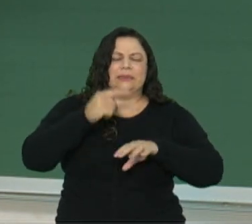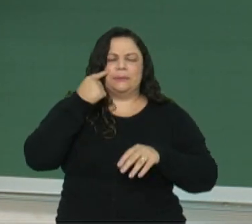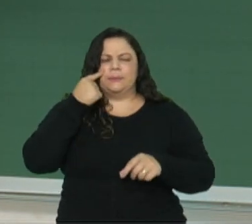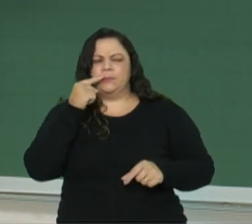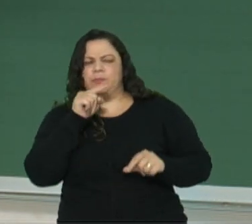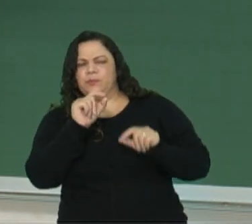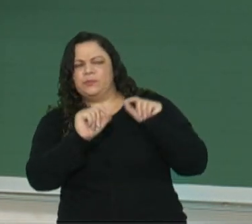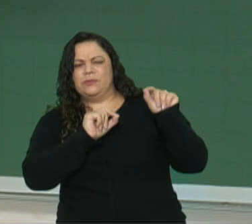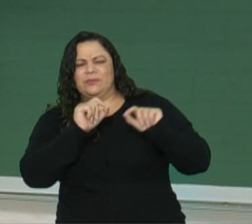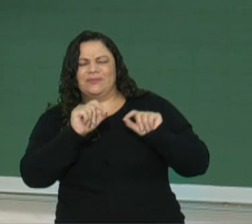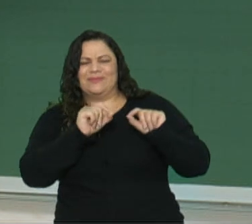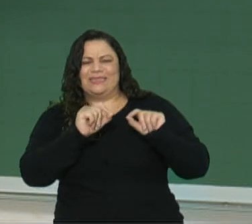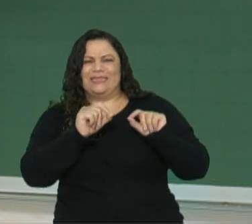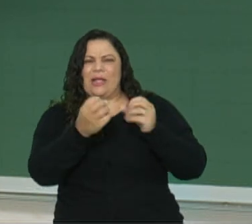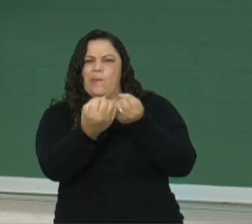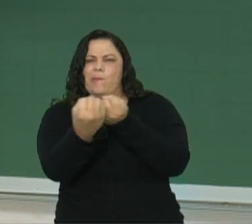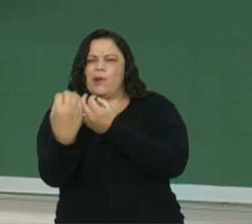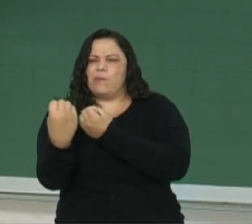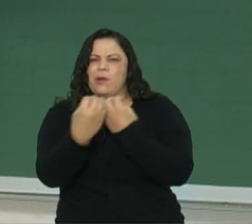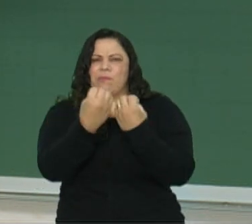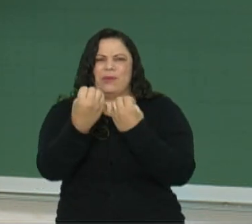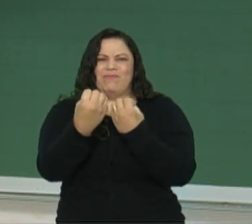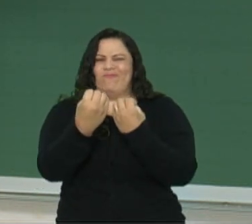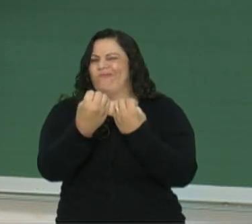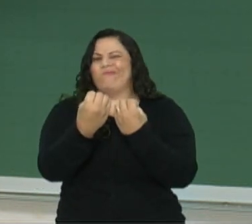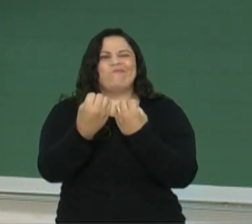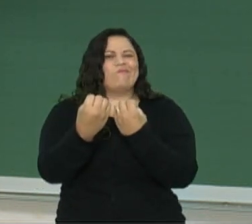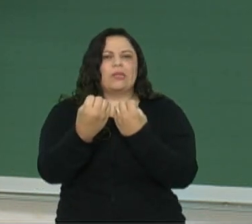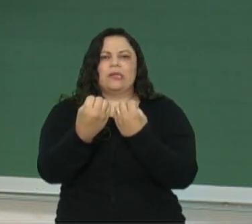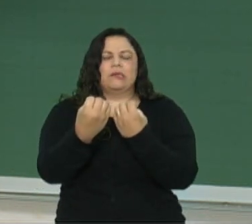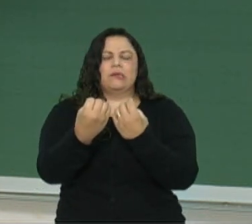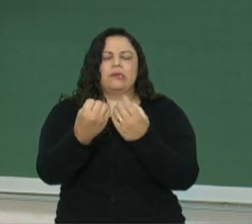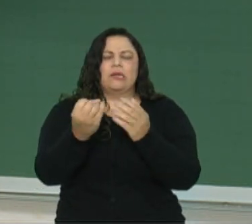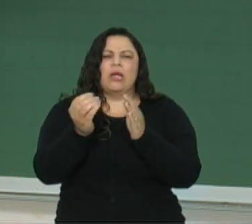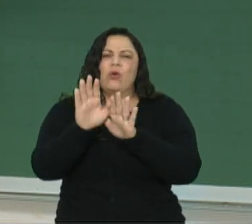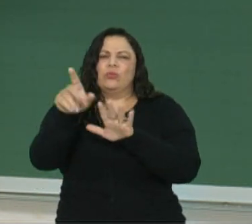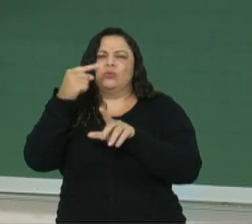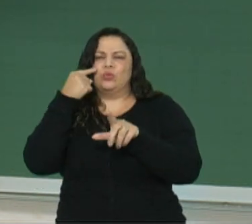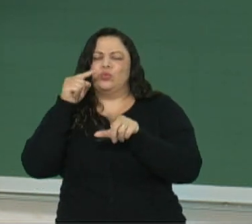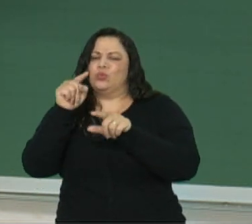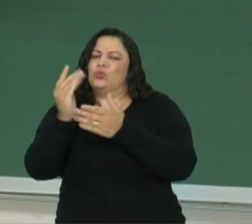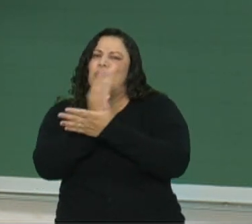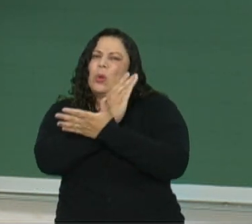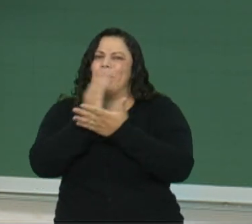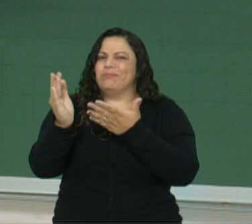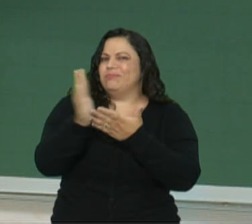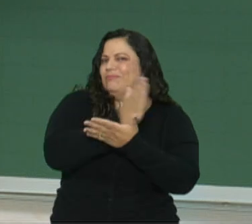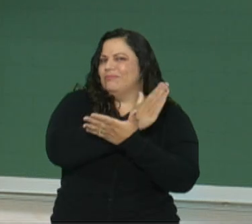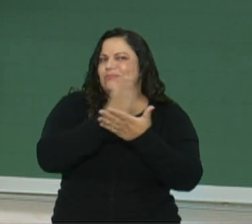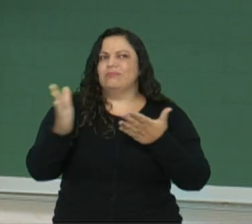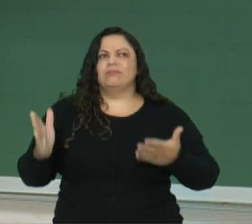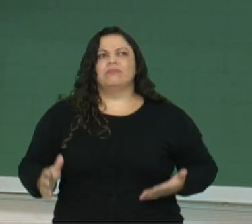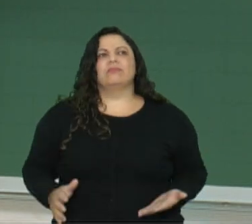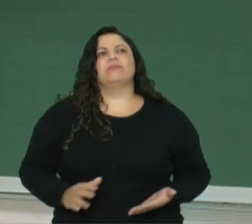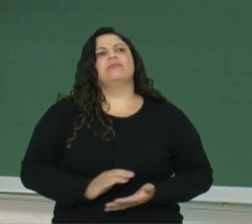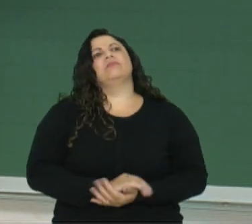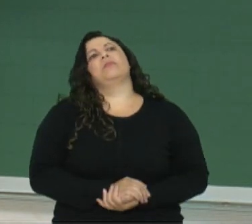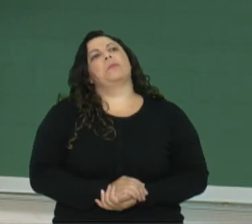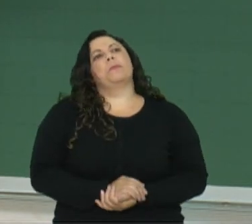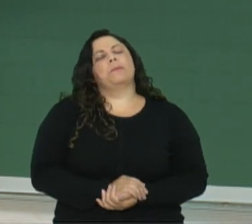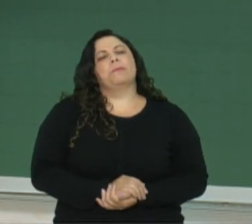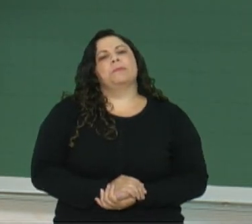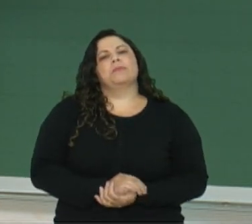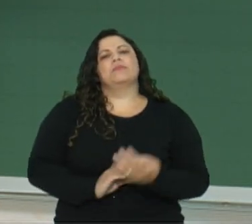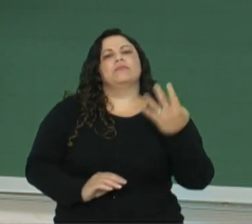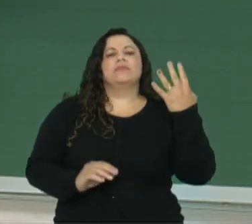o professor ensinou como se fosse toda a ciência, mas aquilo só é parte. E aí nós